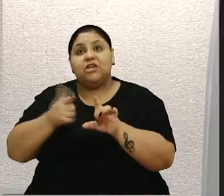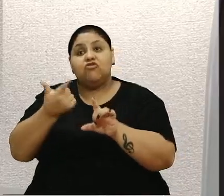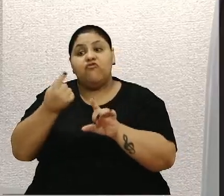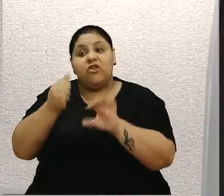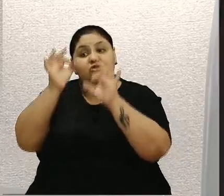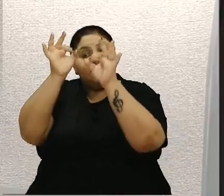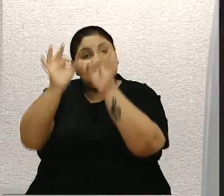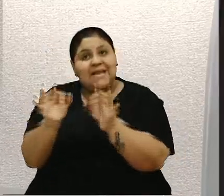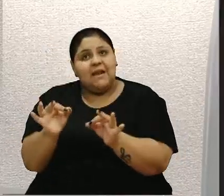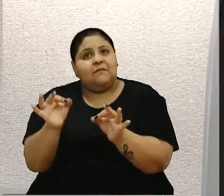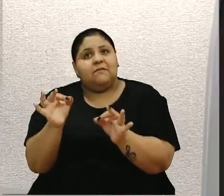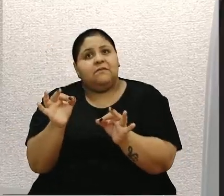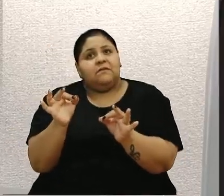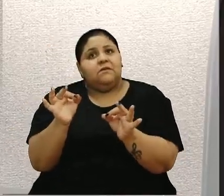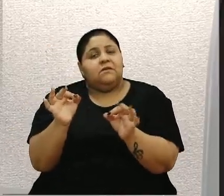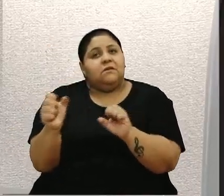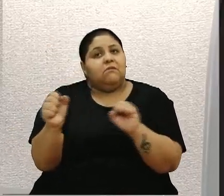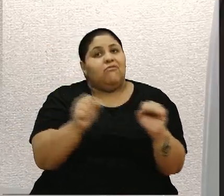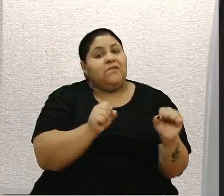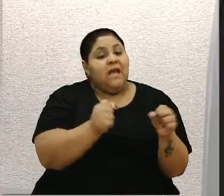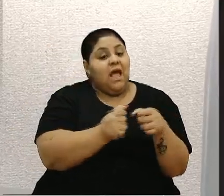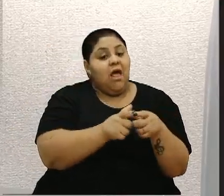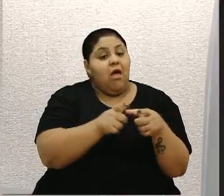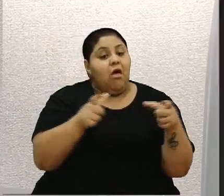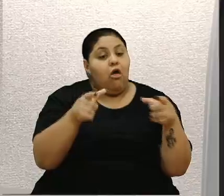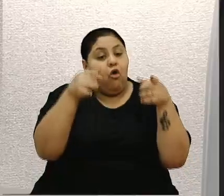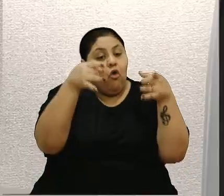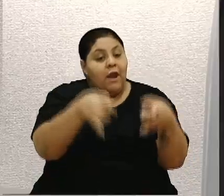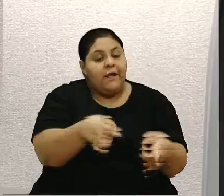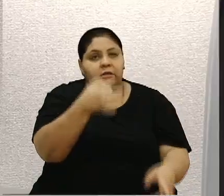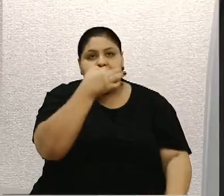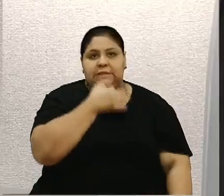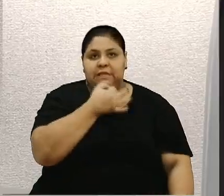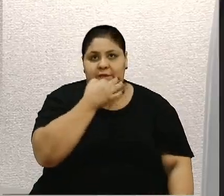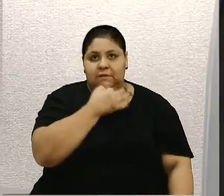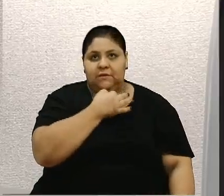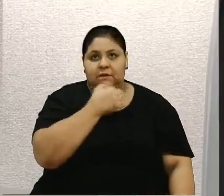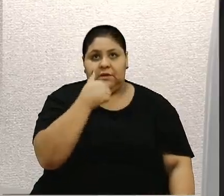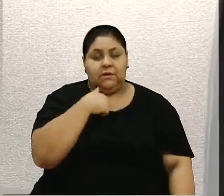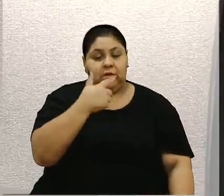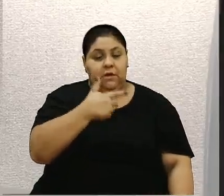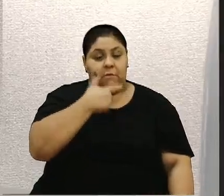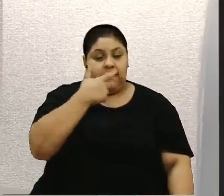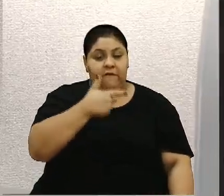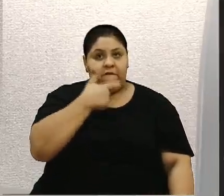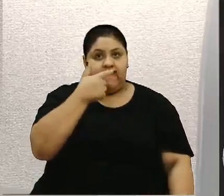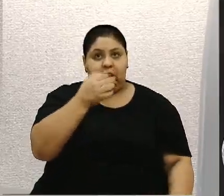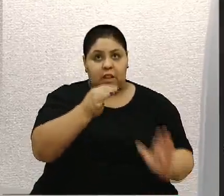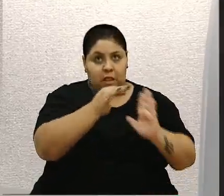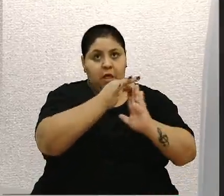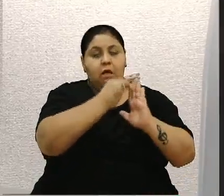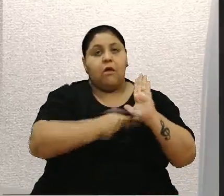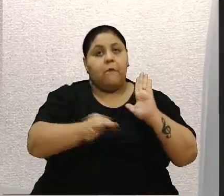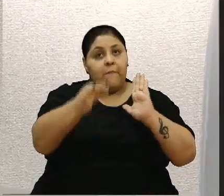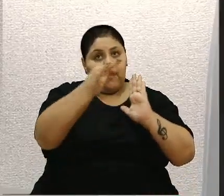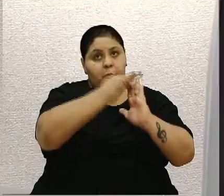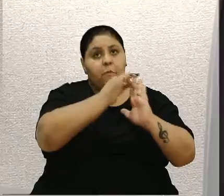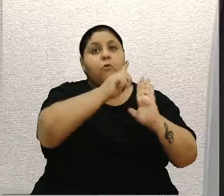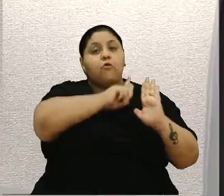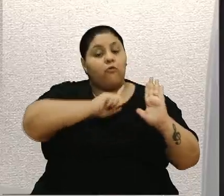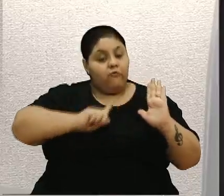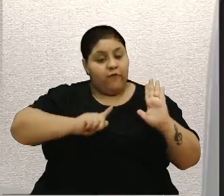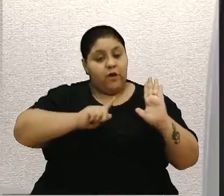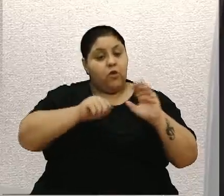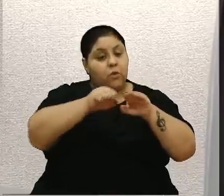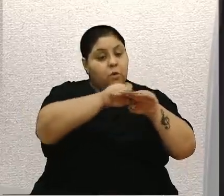de verbas para poder ampliar os leitos na cidade. A minha fala e minha posição, e eu vi que o governo também foi para a mesma